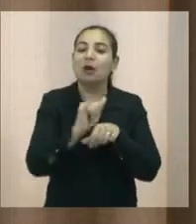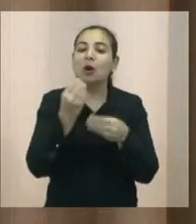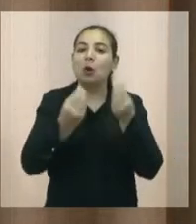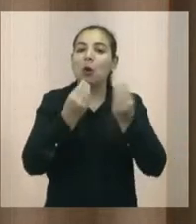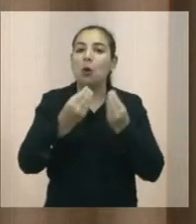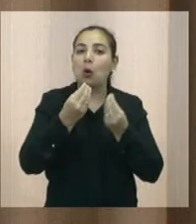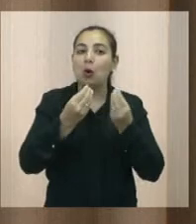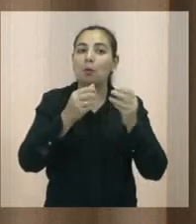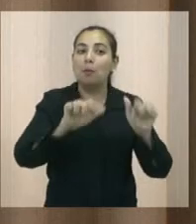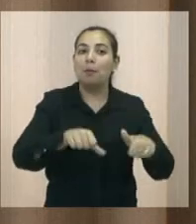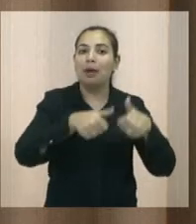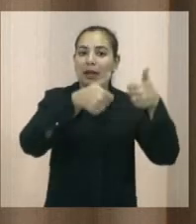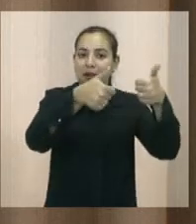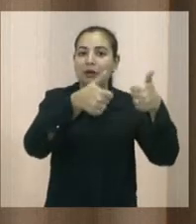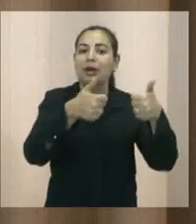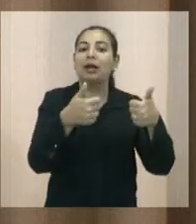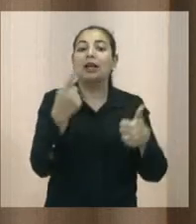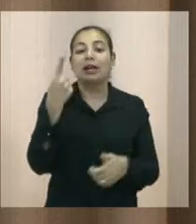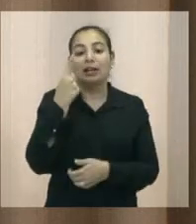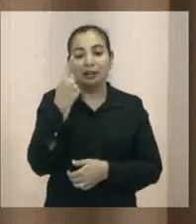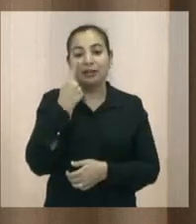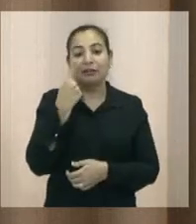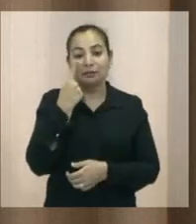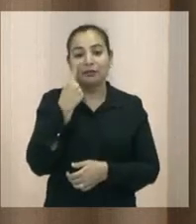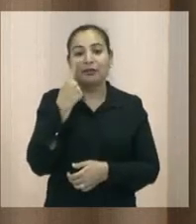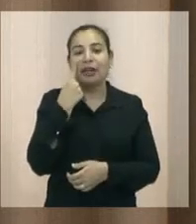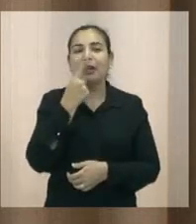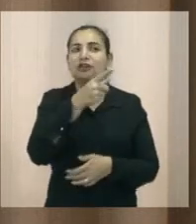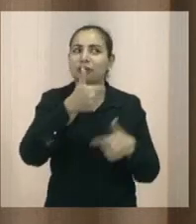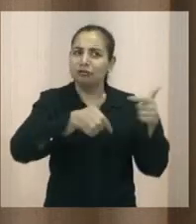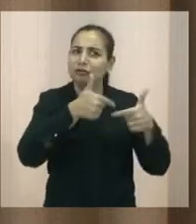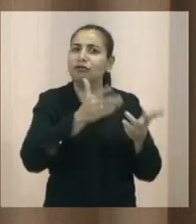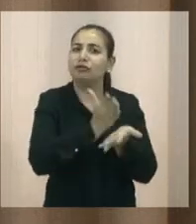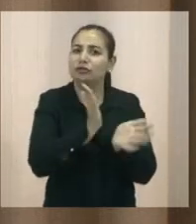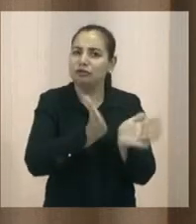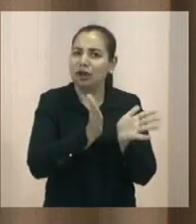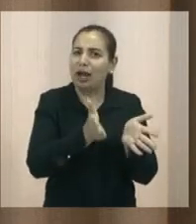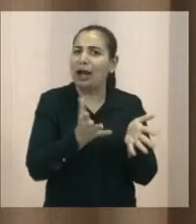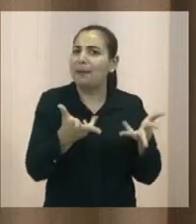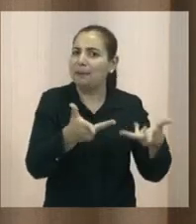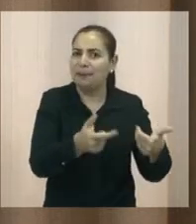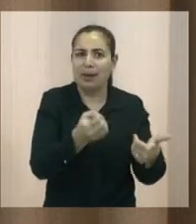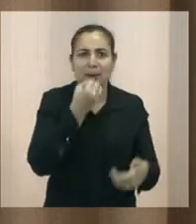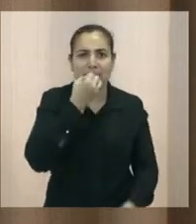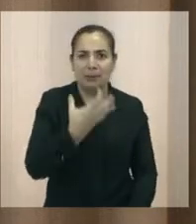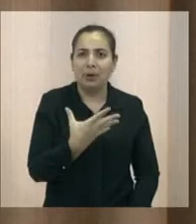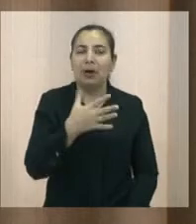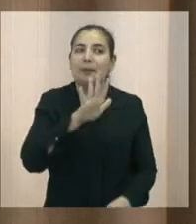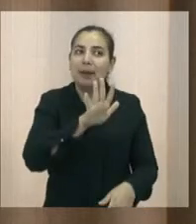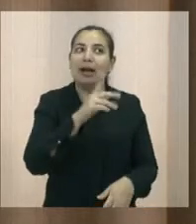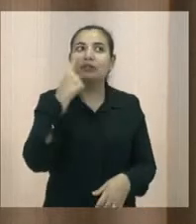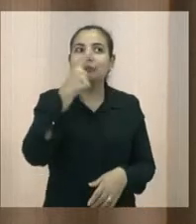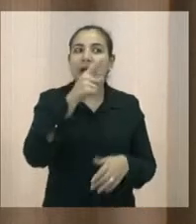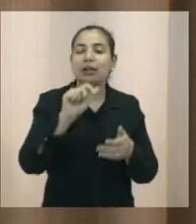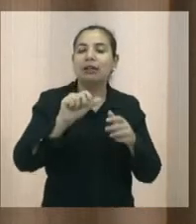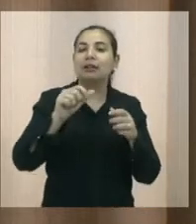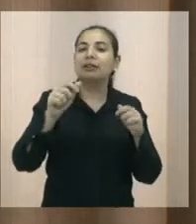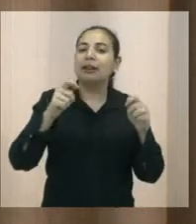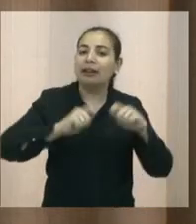desempenhe com mais zelo e maestria do que ela já faz o trabalho lá dos tribunais superiores. Então, esse é um